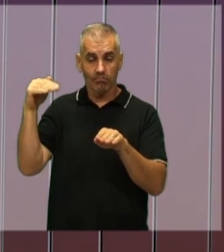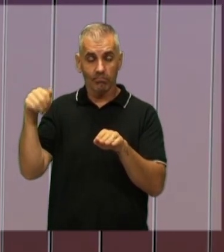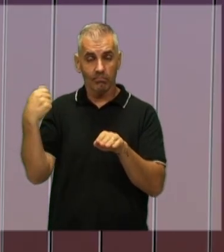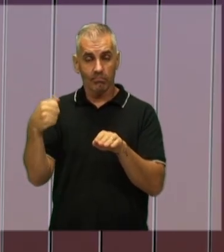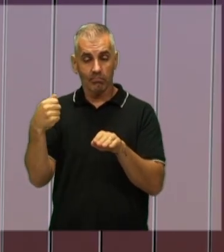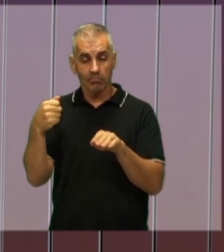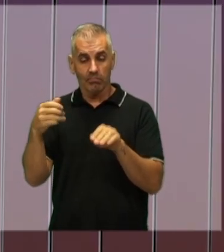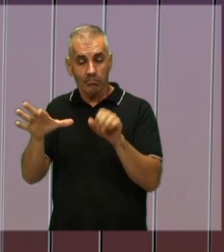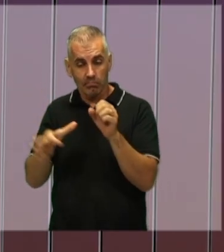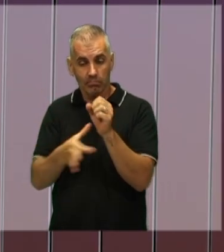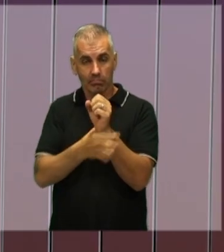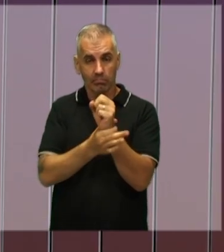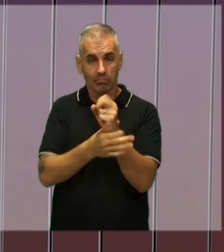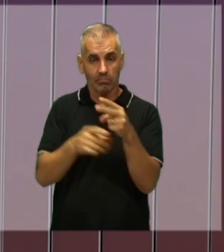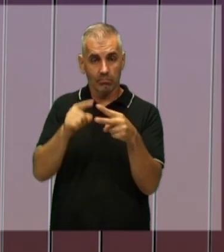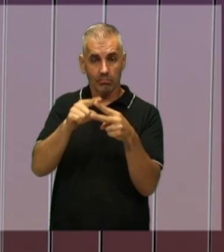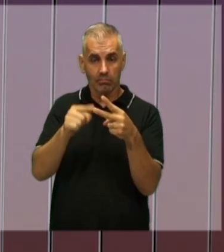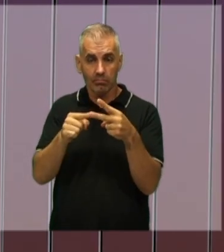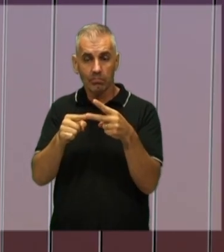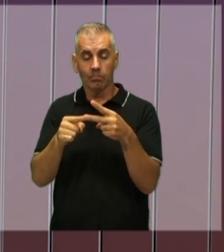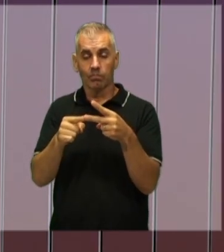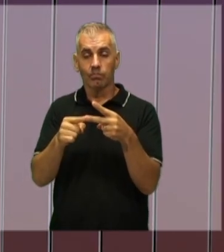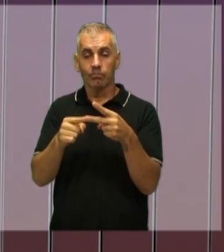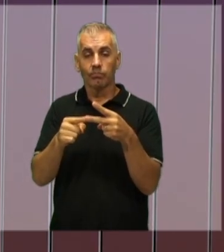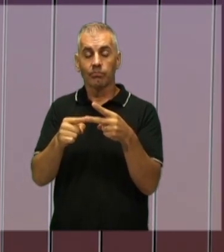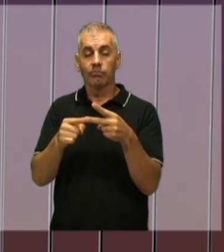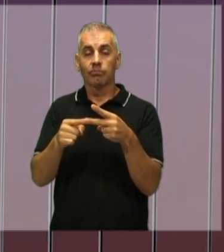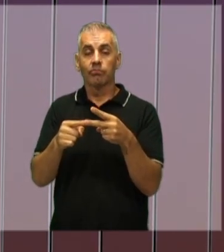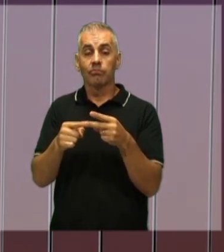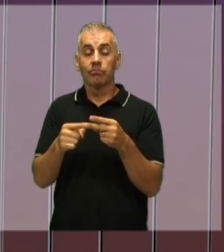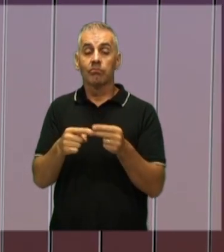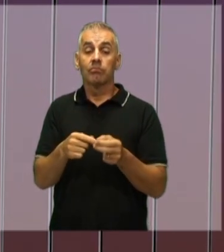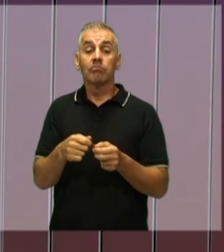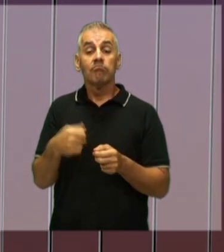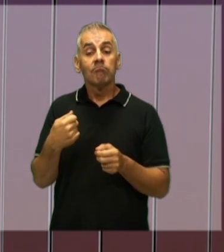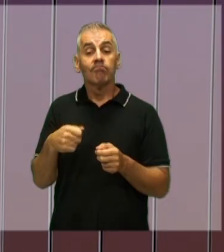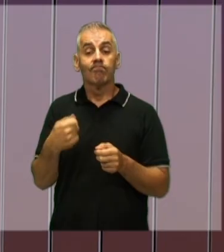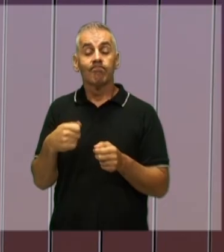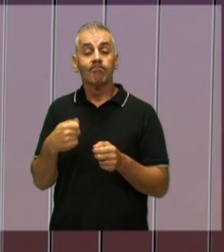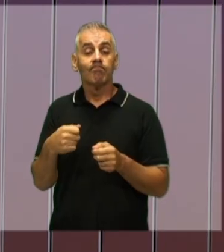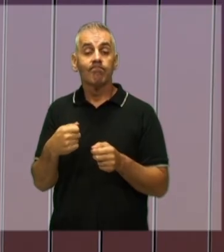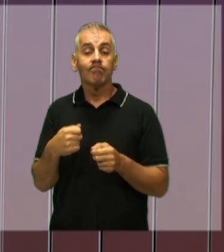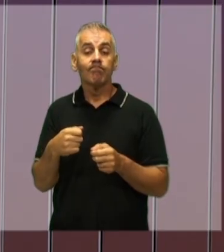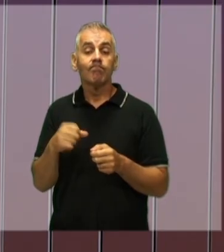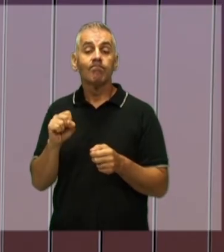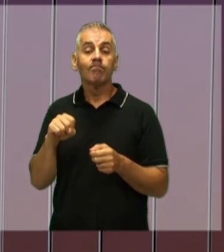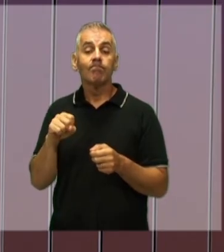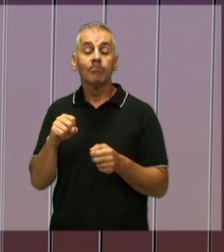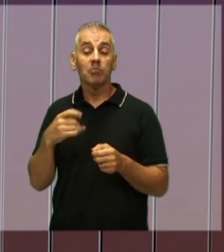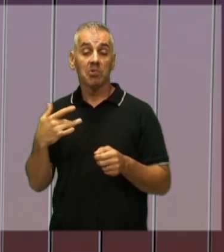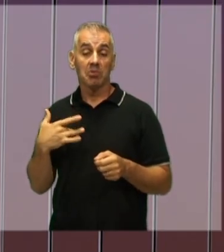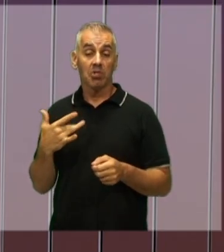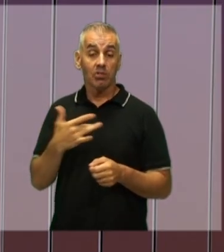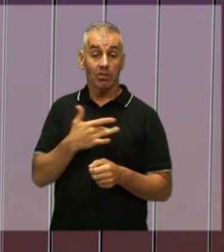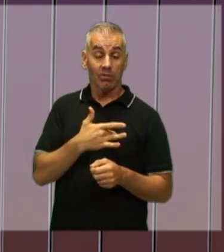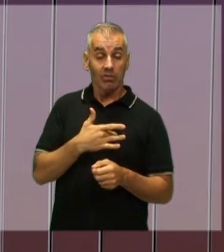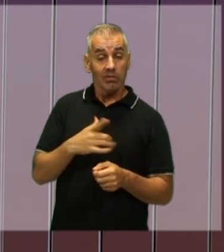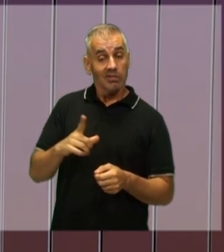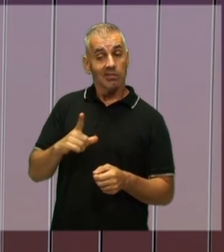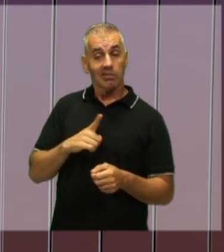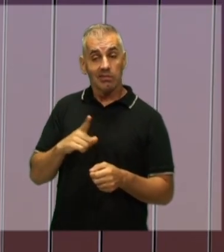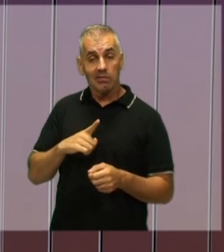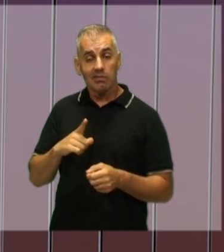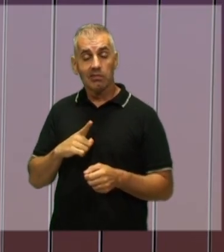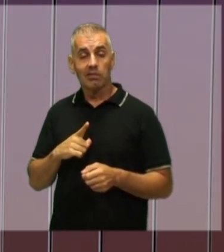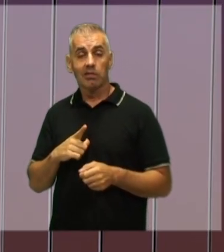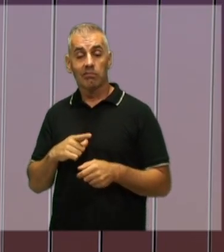aí então a obrigação de proteger essas camadas. Por quê? Porque pela saúde que temos, pela disposição que